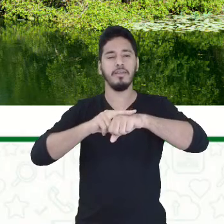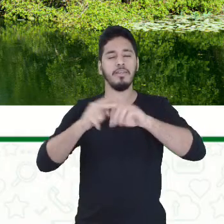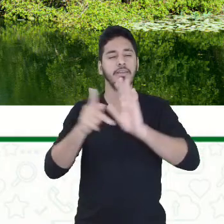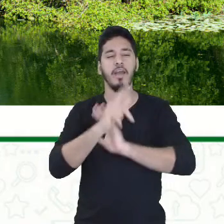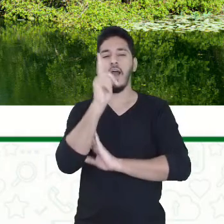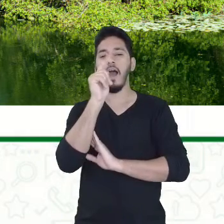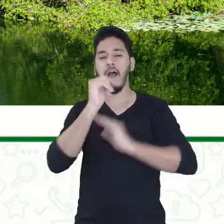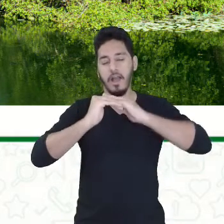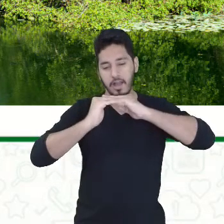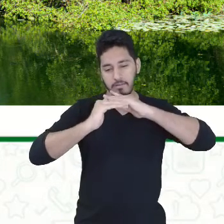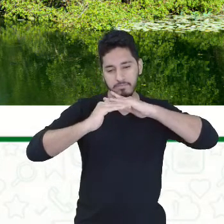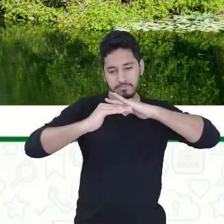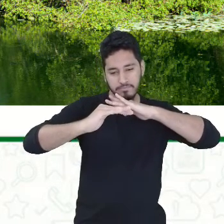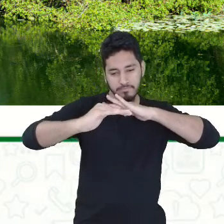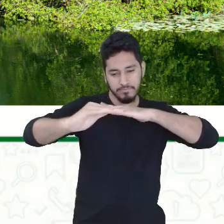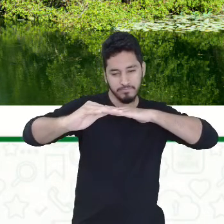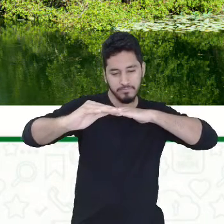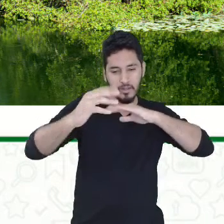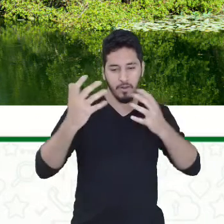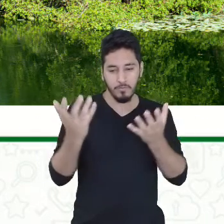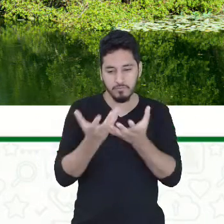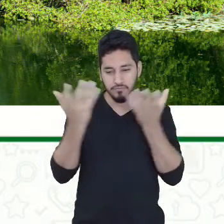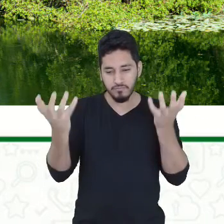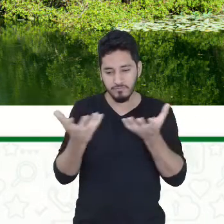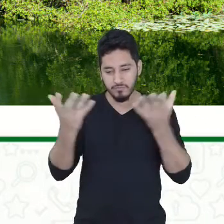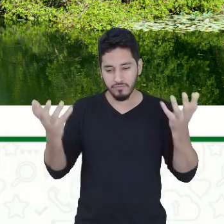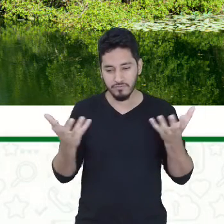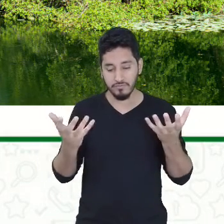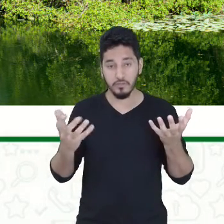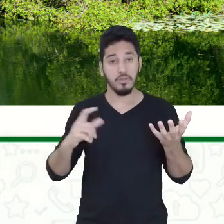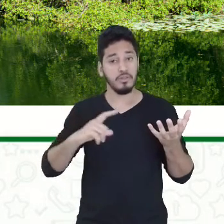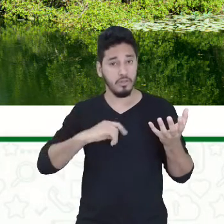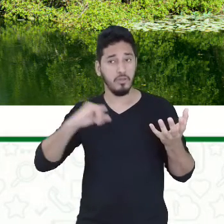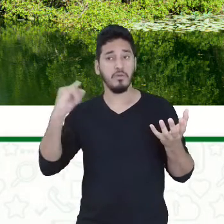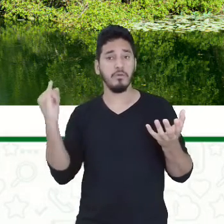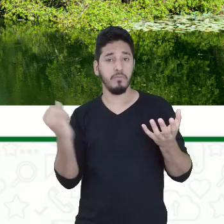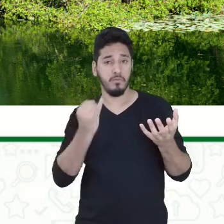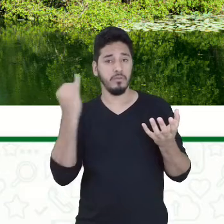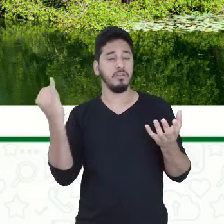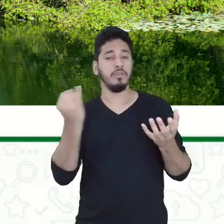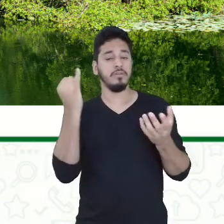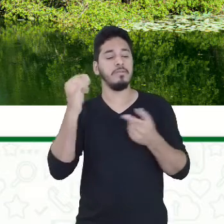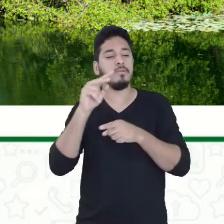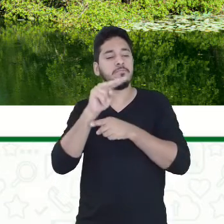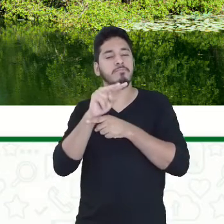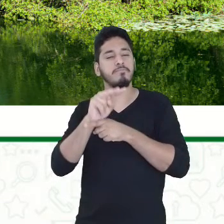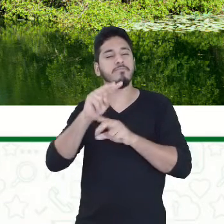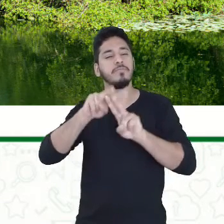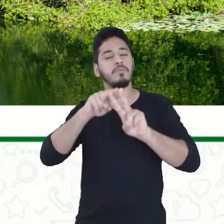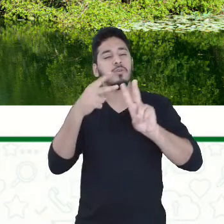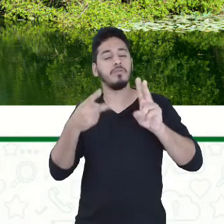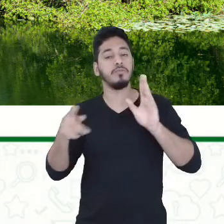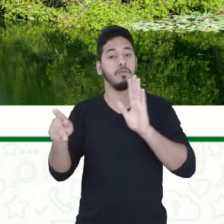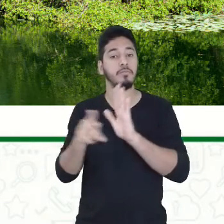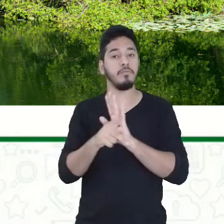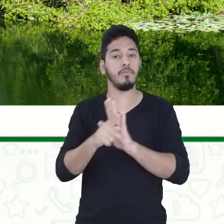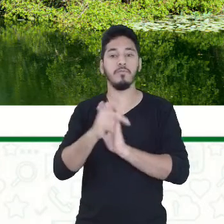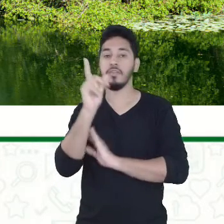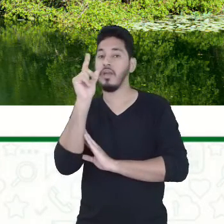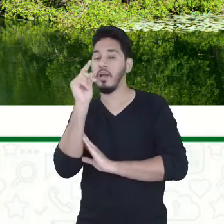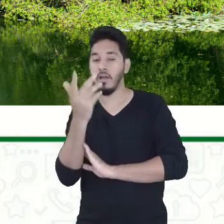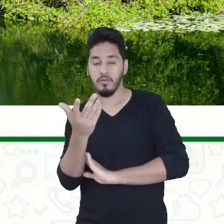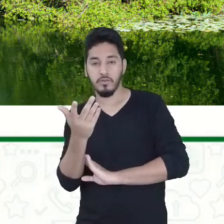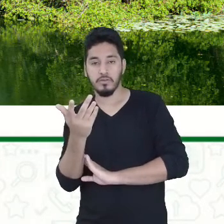Então, a vegetação. A vegetação tem uma importância, né, para a preservação dos recursos hídricos, né, as